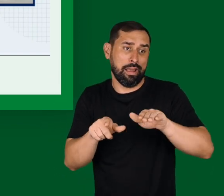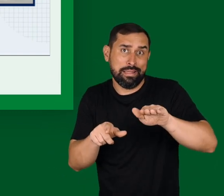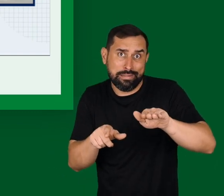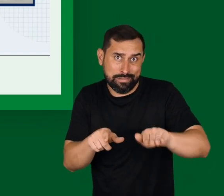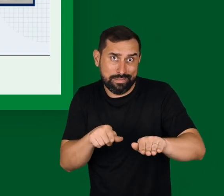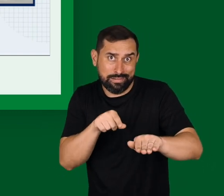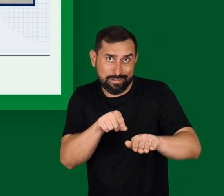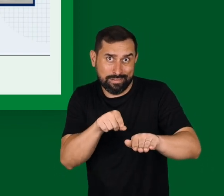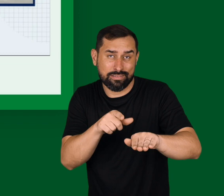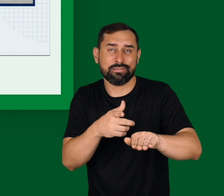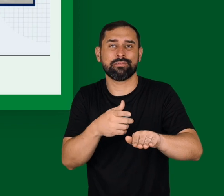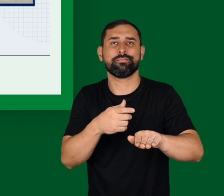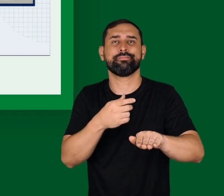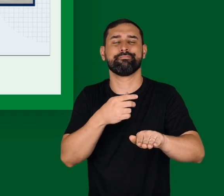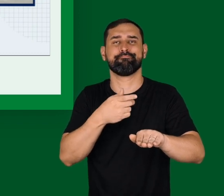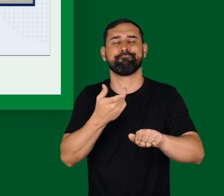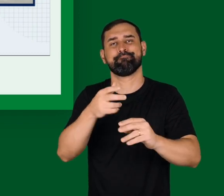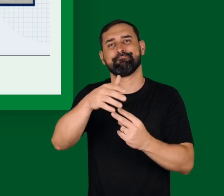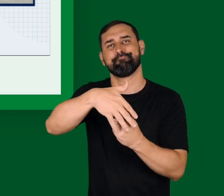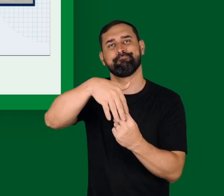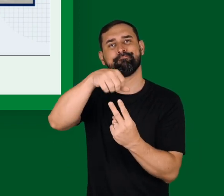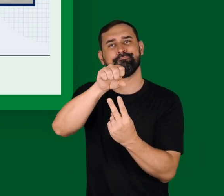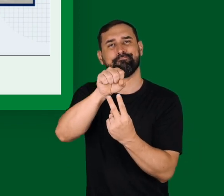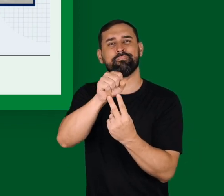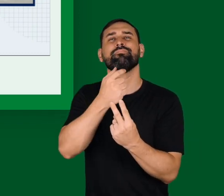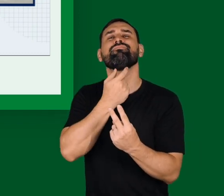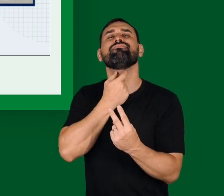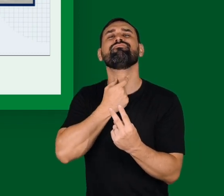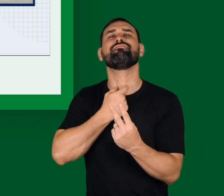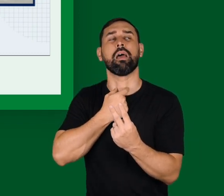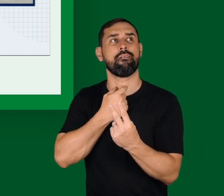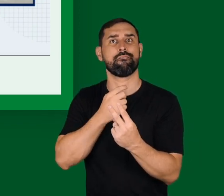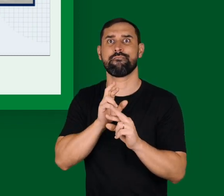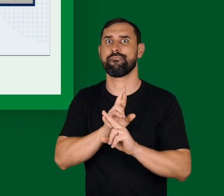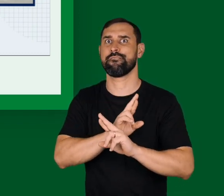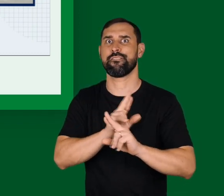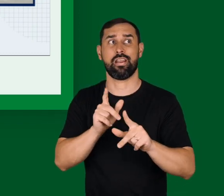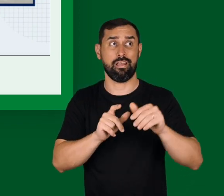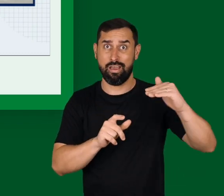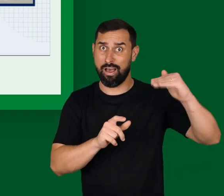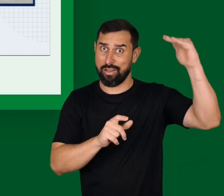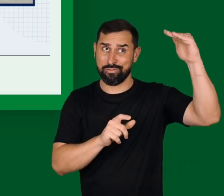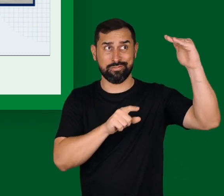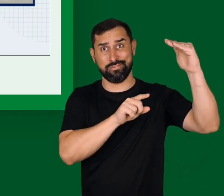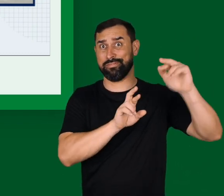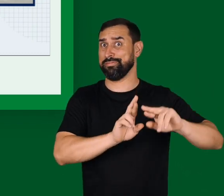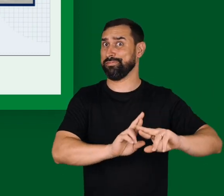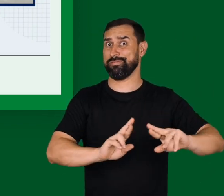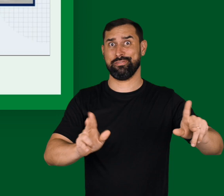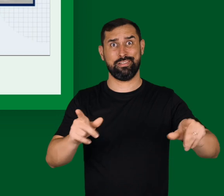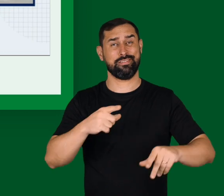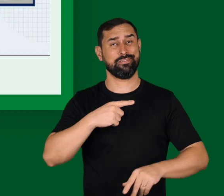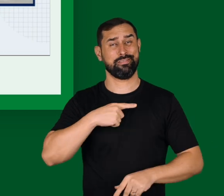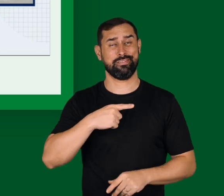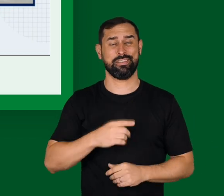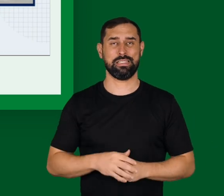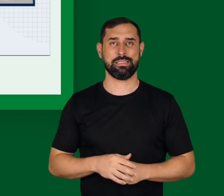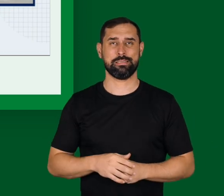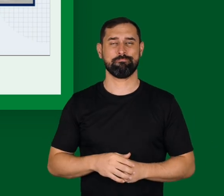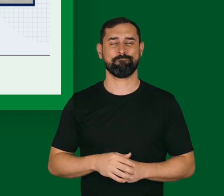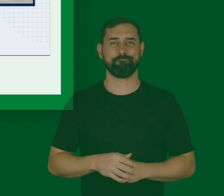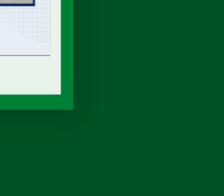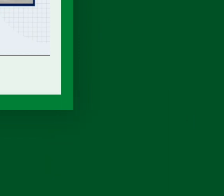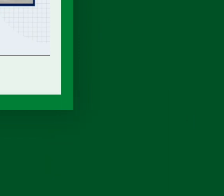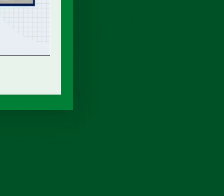diferente do adulto, né? O adulto a gente coloca o coxinha aqui embaixo, né? Na criança não, vai no occipital e no bebê menor aqui embaixo